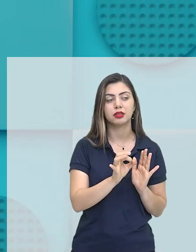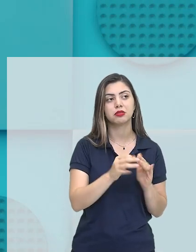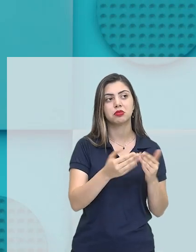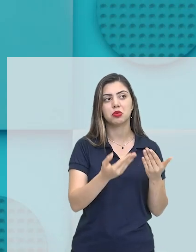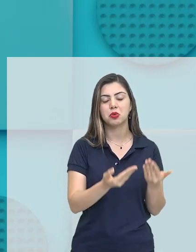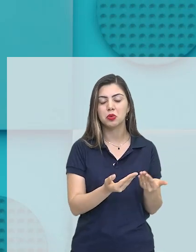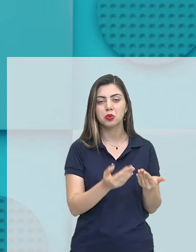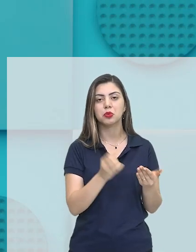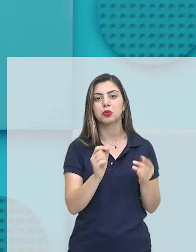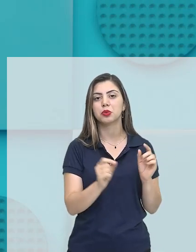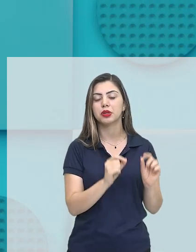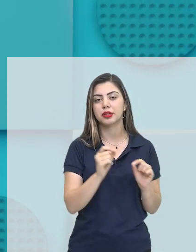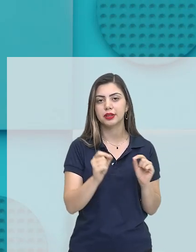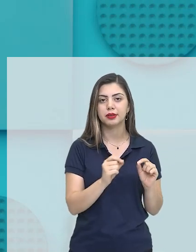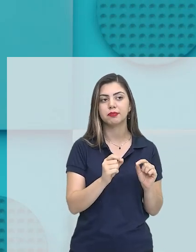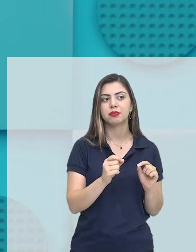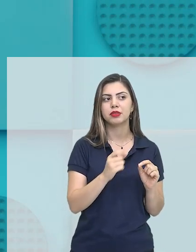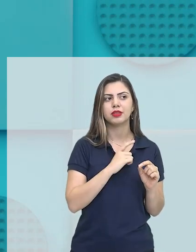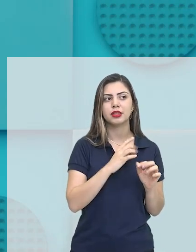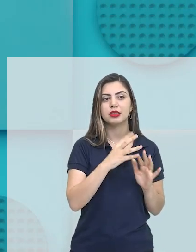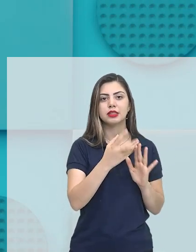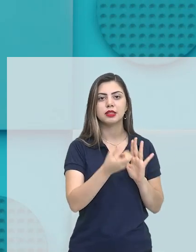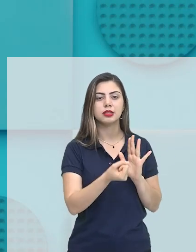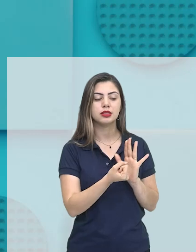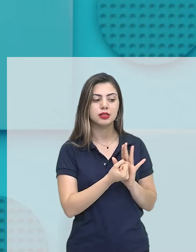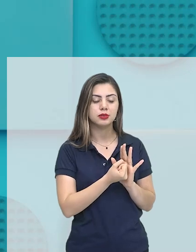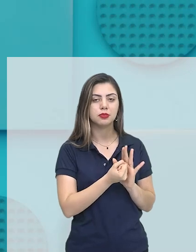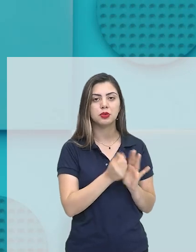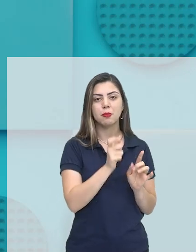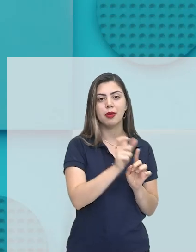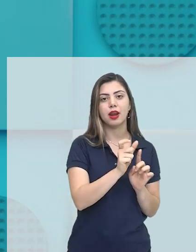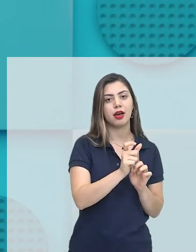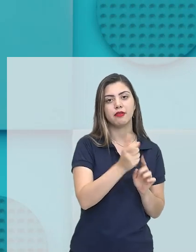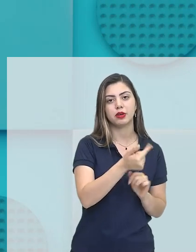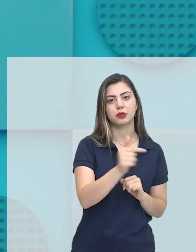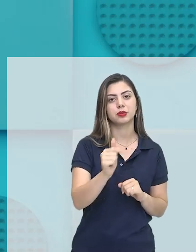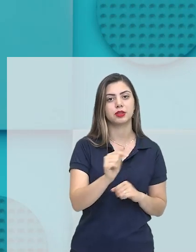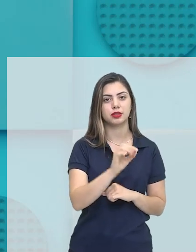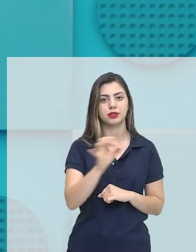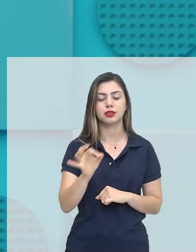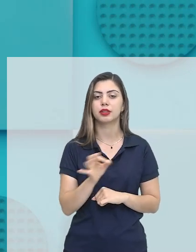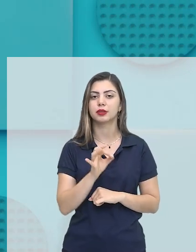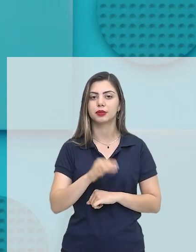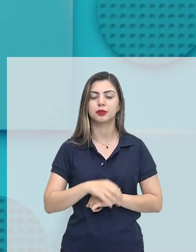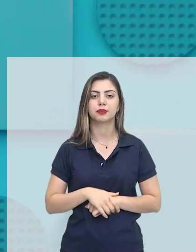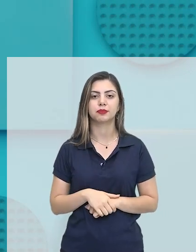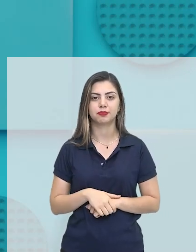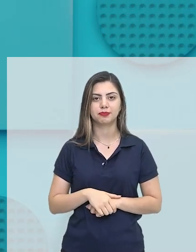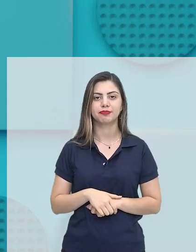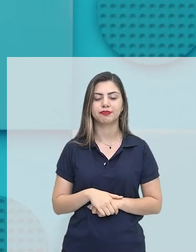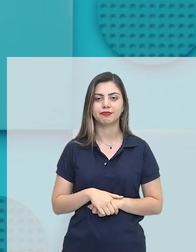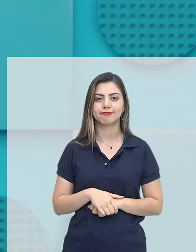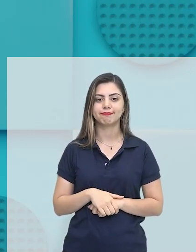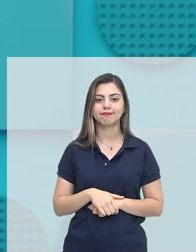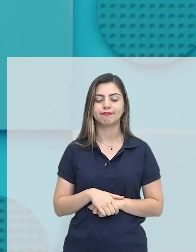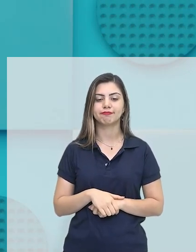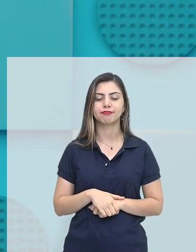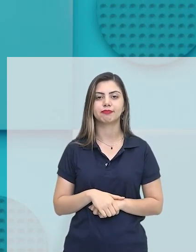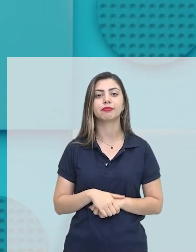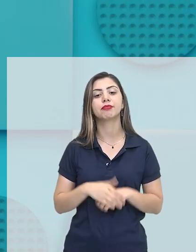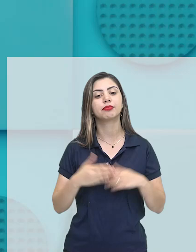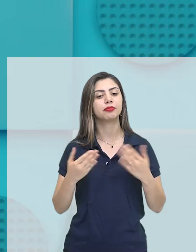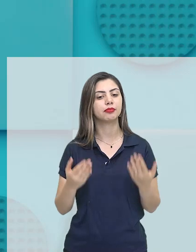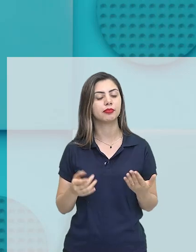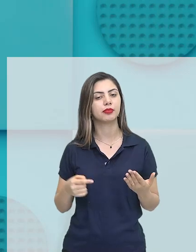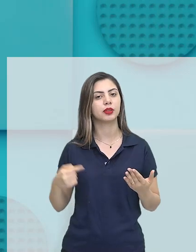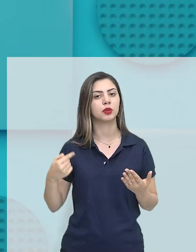ou, né, signos linguísticos não verbais, ou seja, que não tem palavras. E aí o nosso